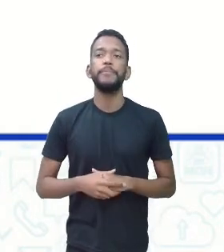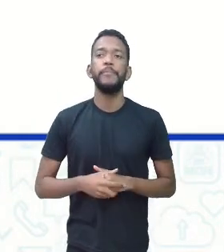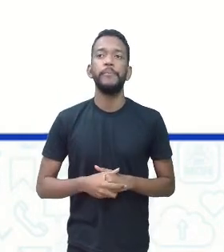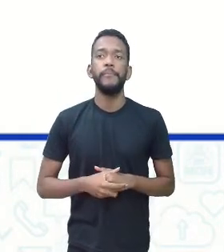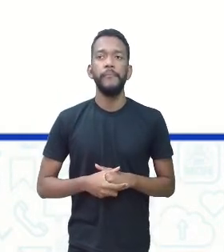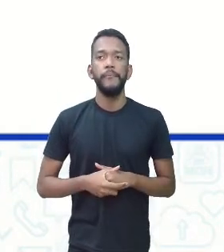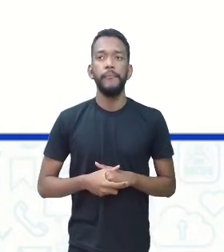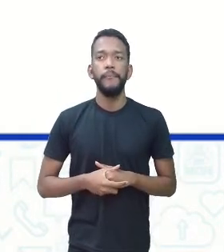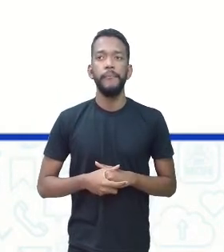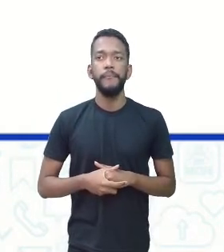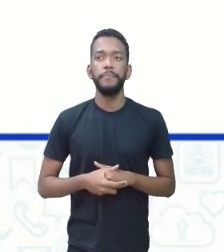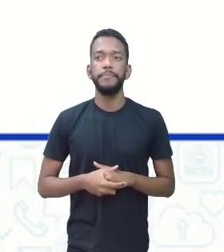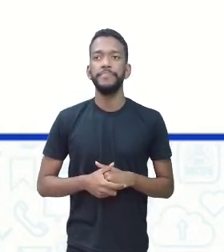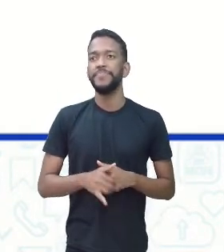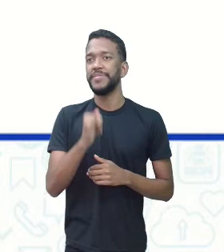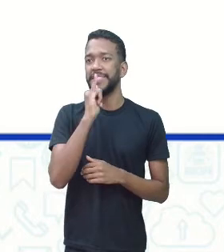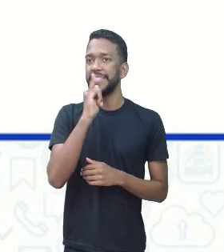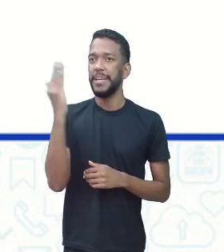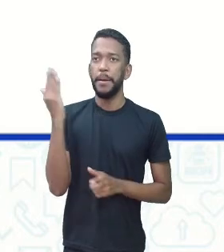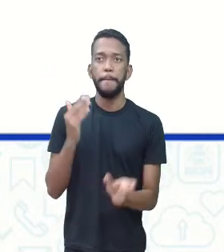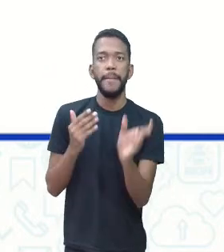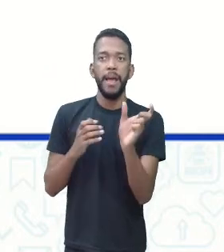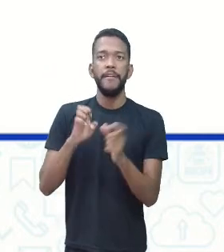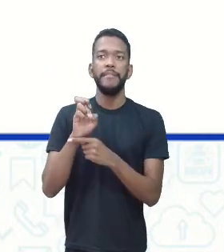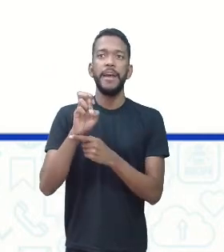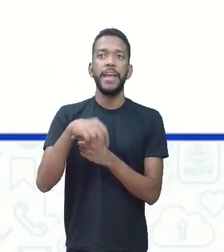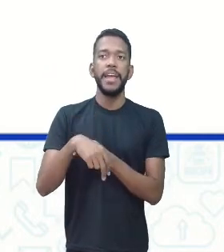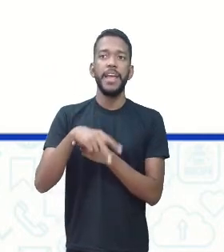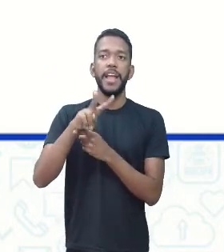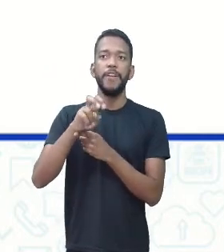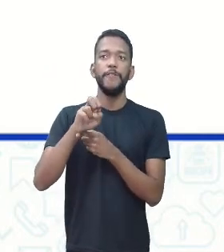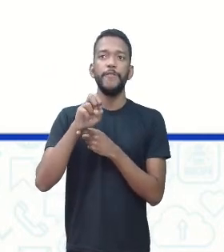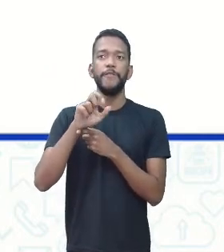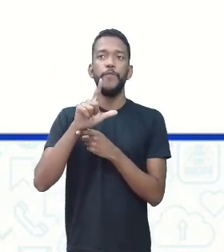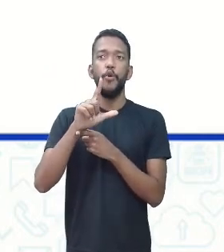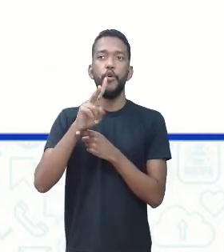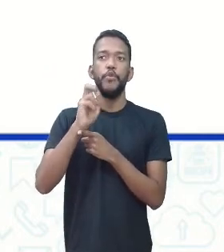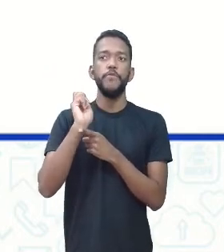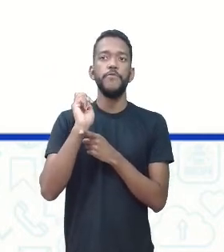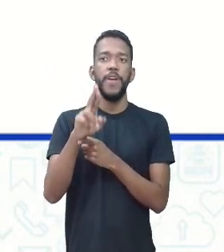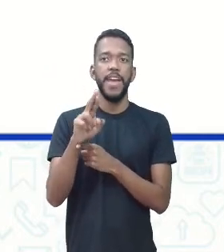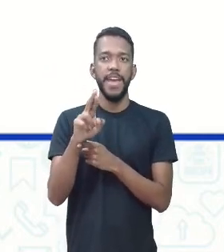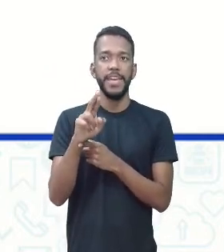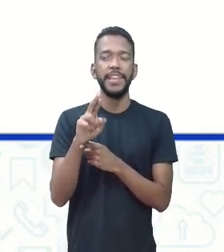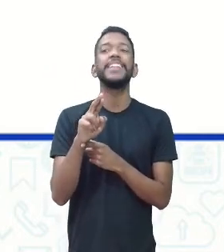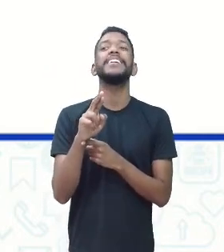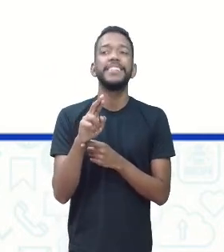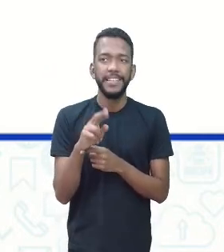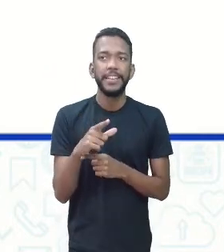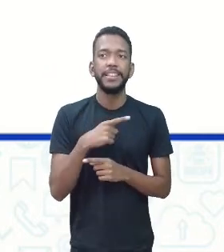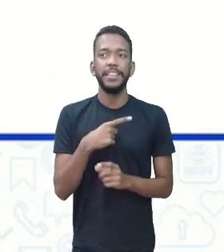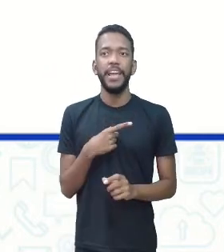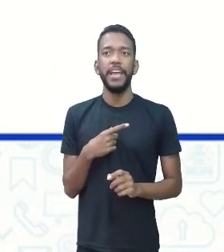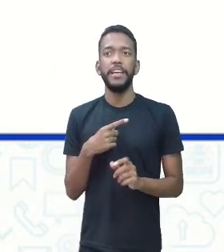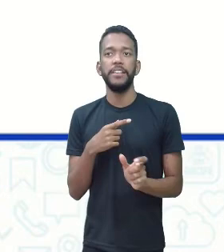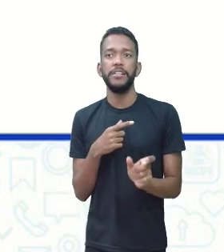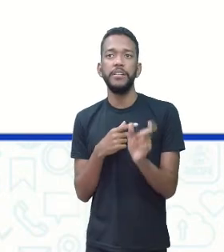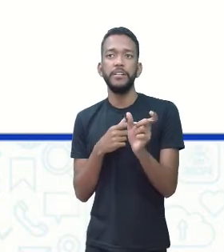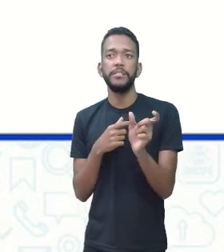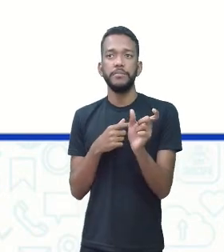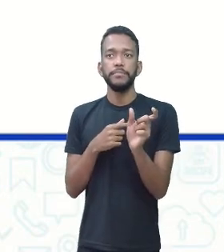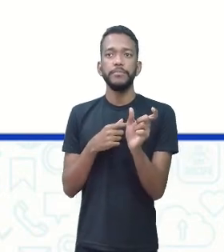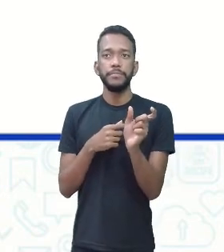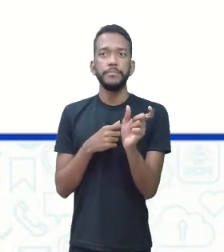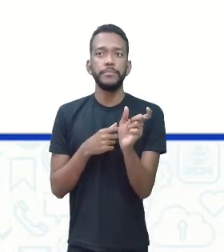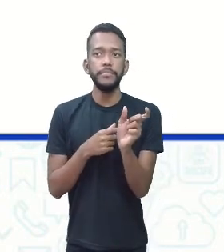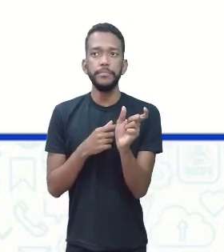Temos aqui a palavra envolver. E aí nós temos aqui uma vogal temática